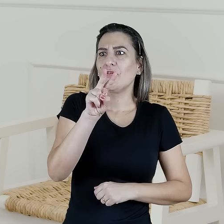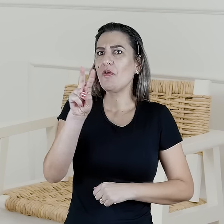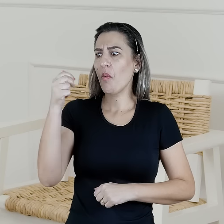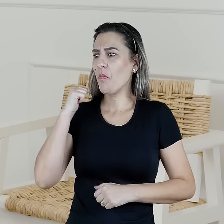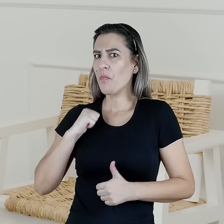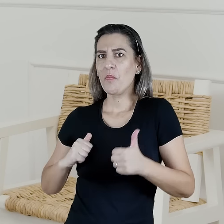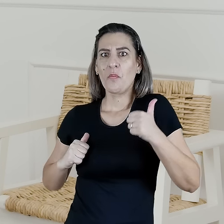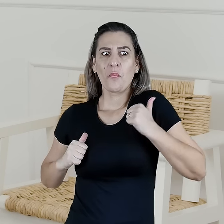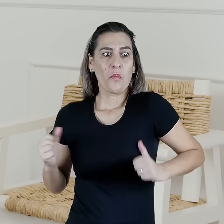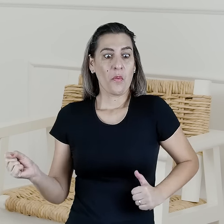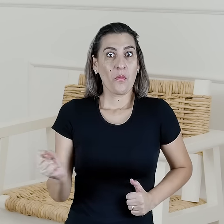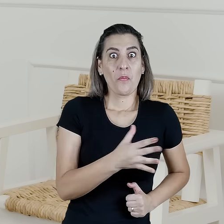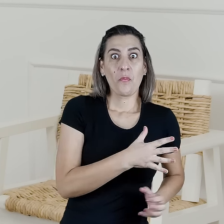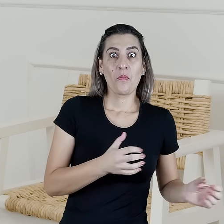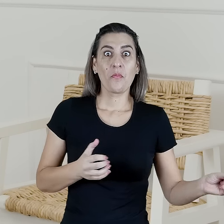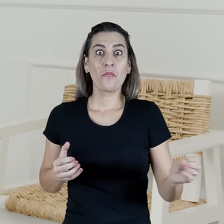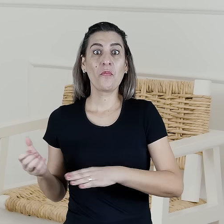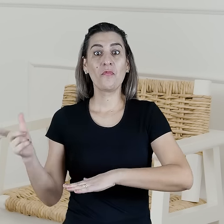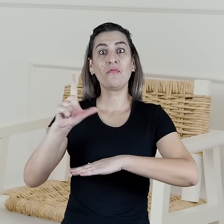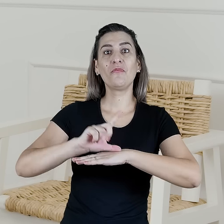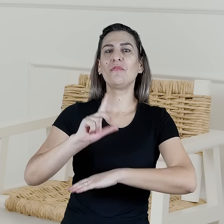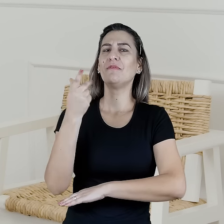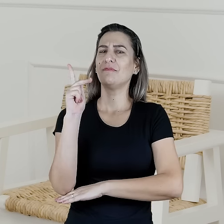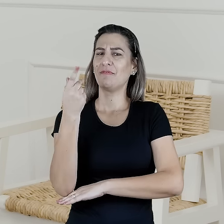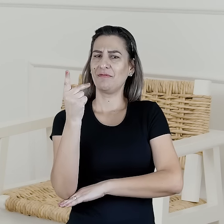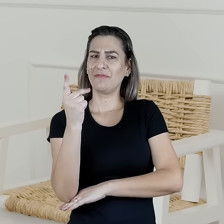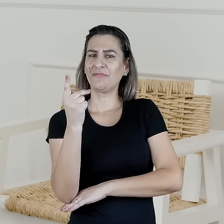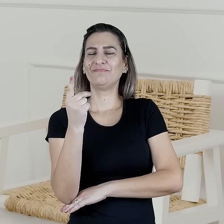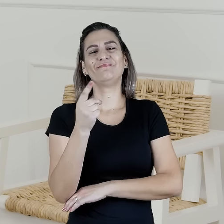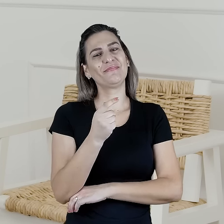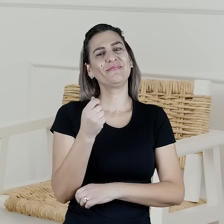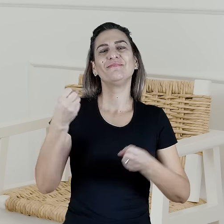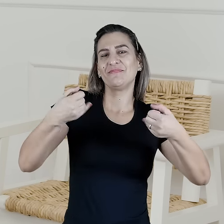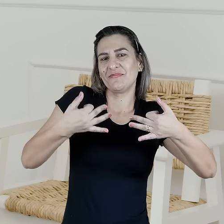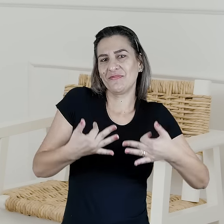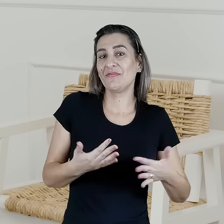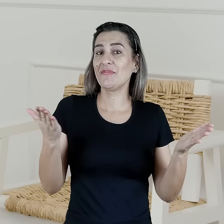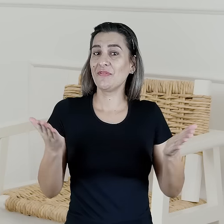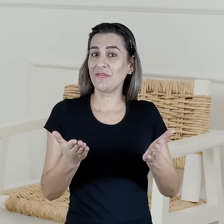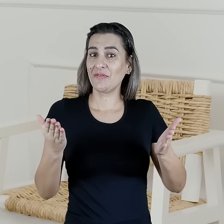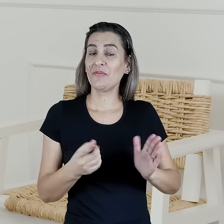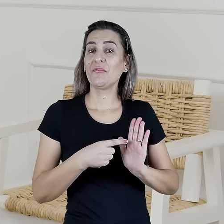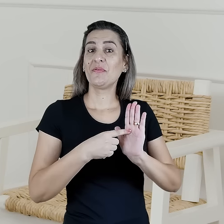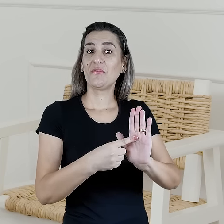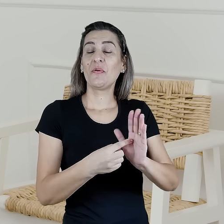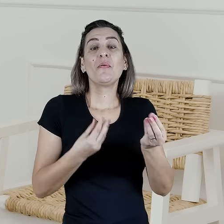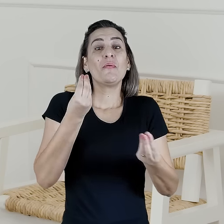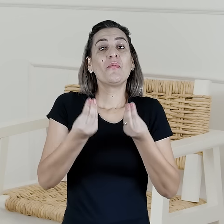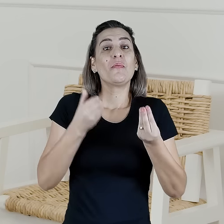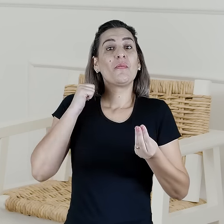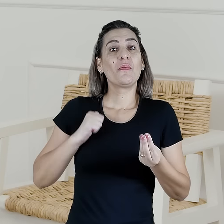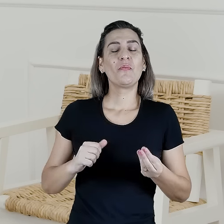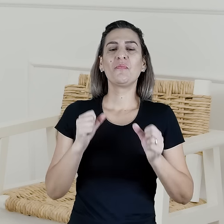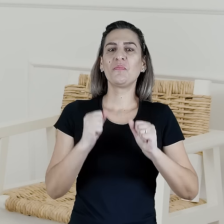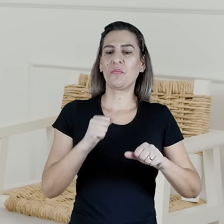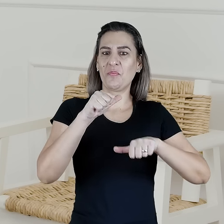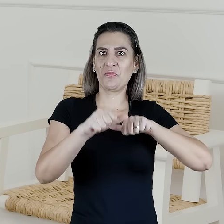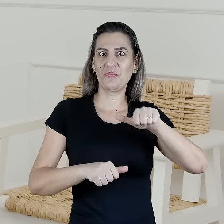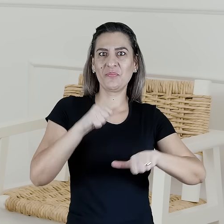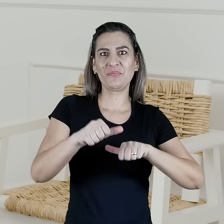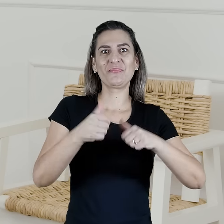E, olhando as bolsas novas da Van cheias de cores, resolvi trazer esse assunto aqui para vocês também e